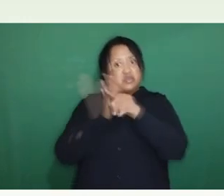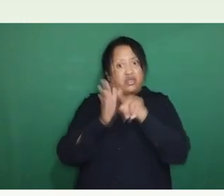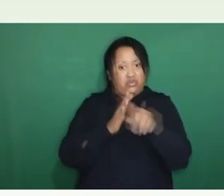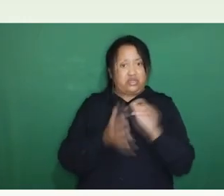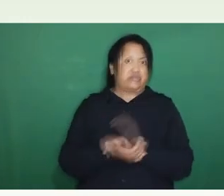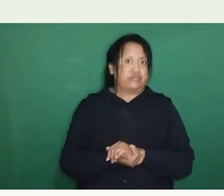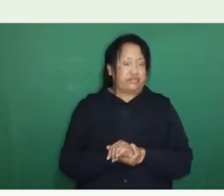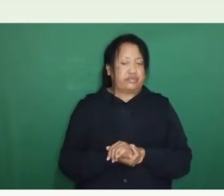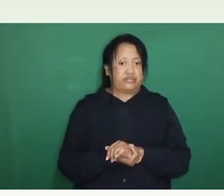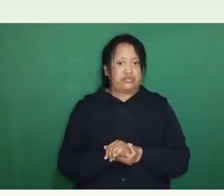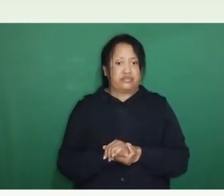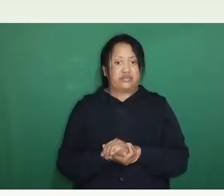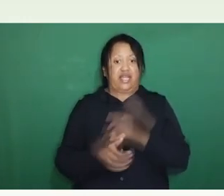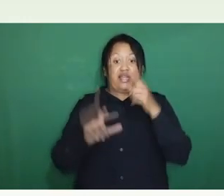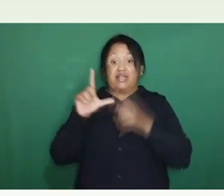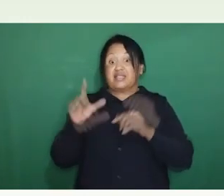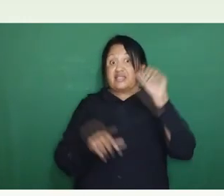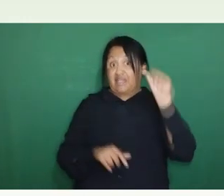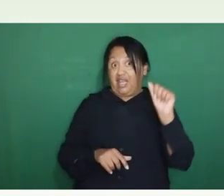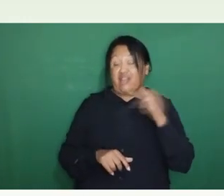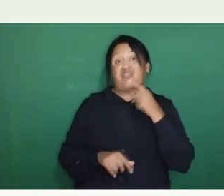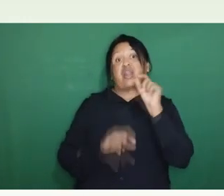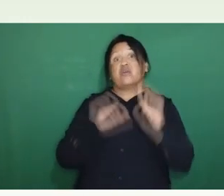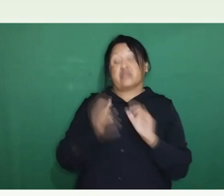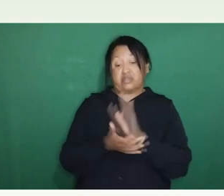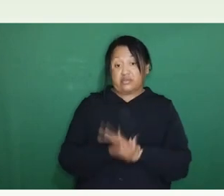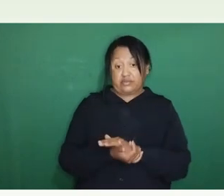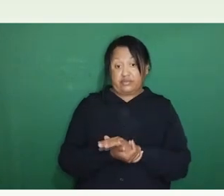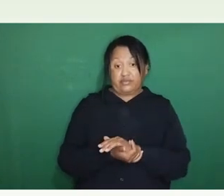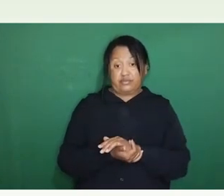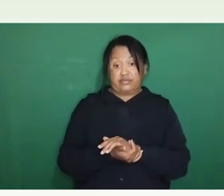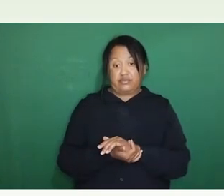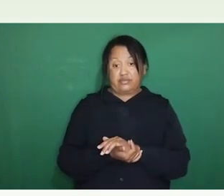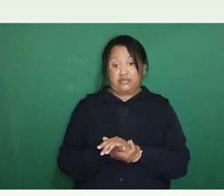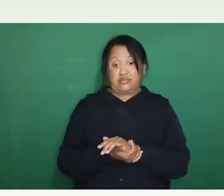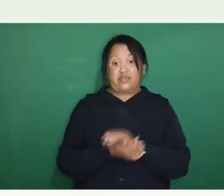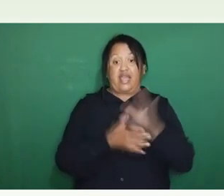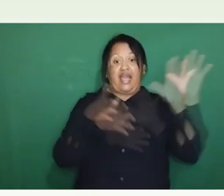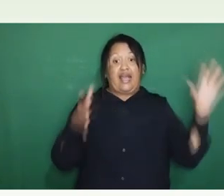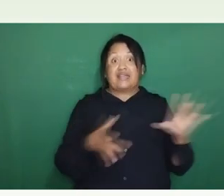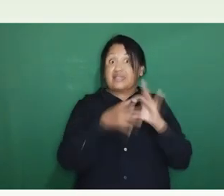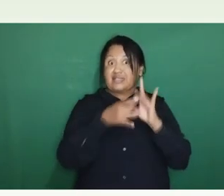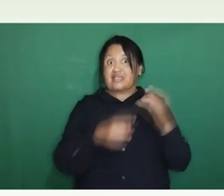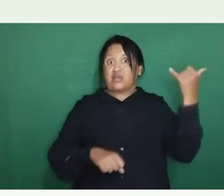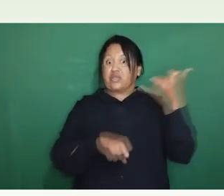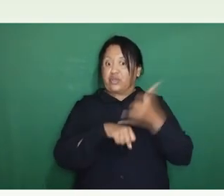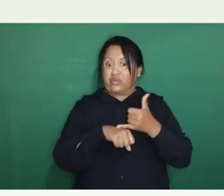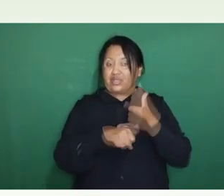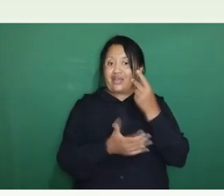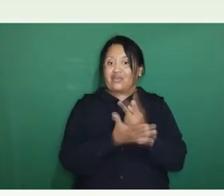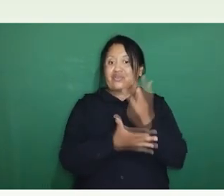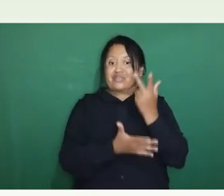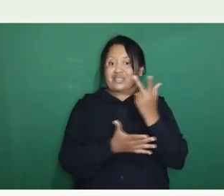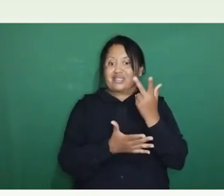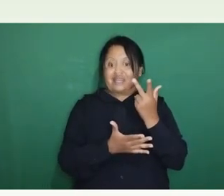na letra a e fala o seguinte a ligação iônica ocorre entre átomos de